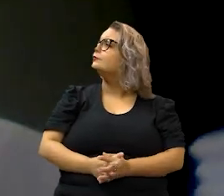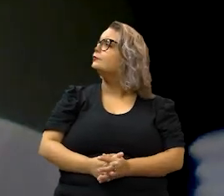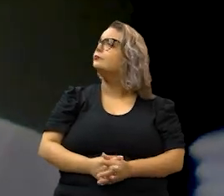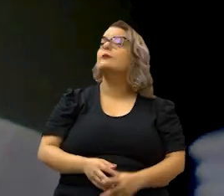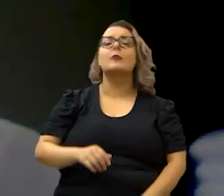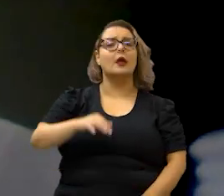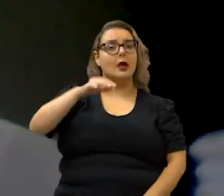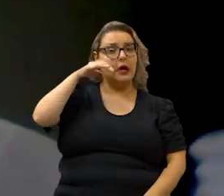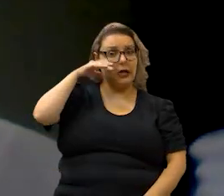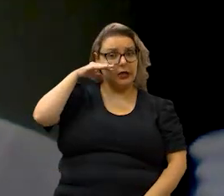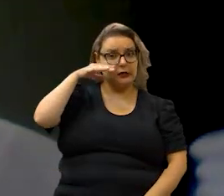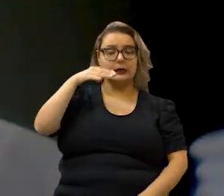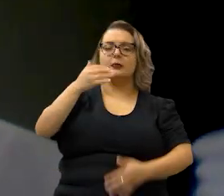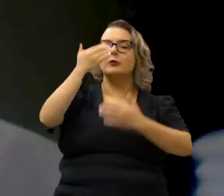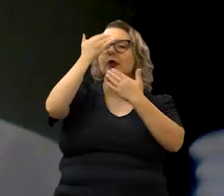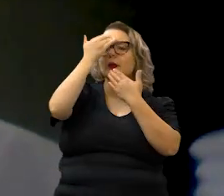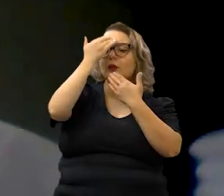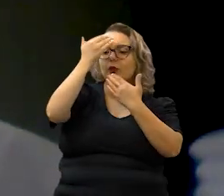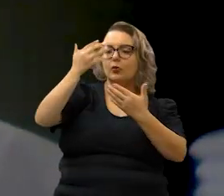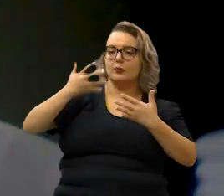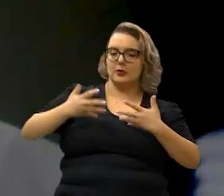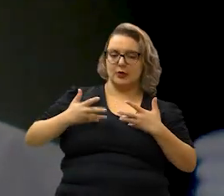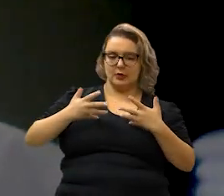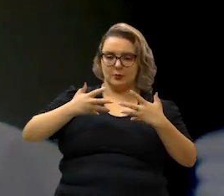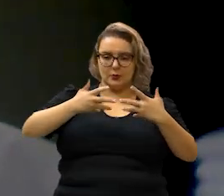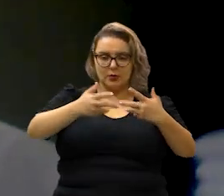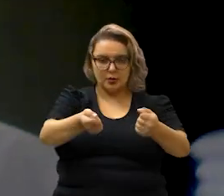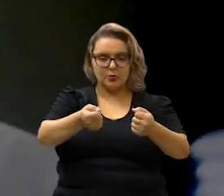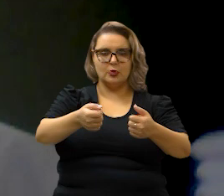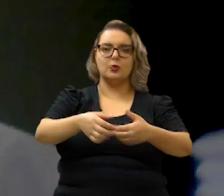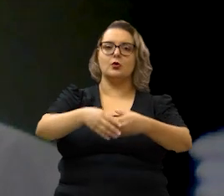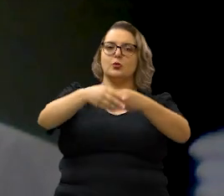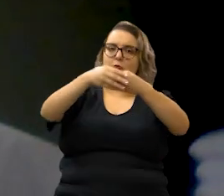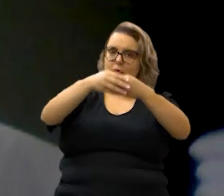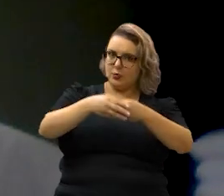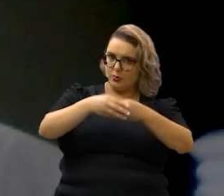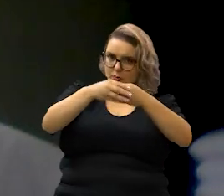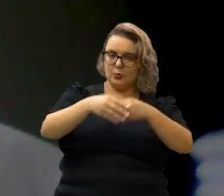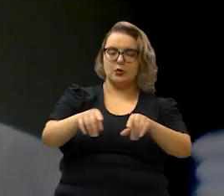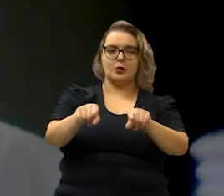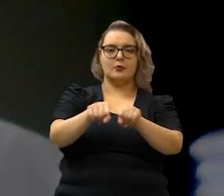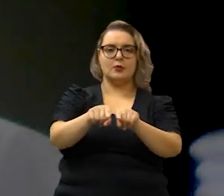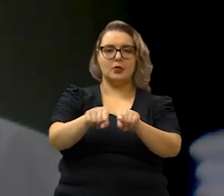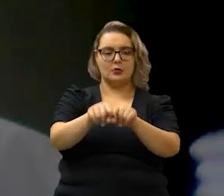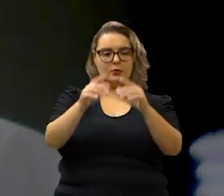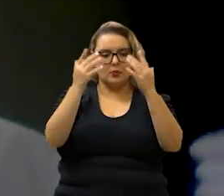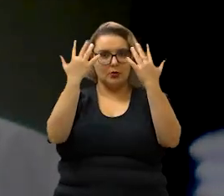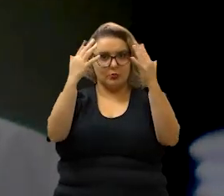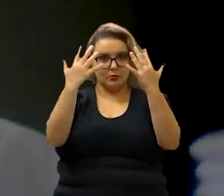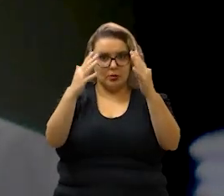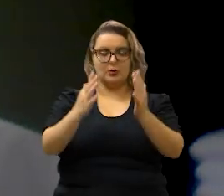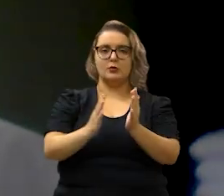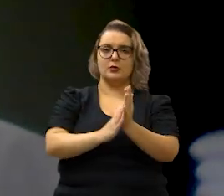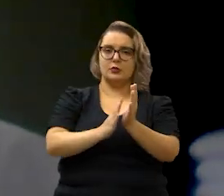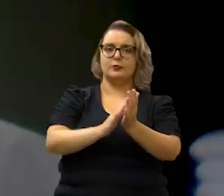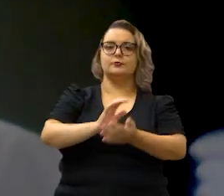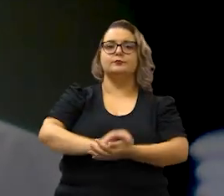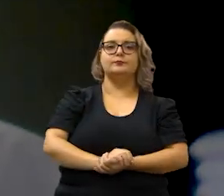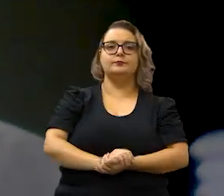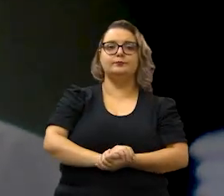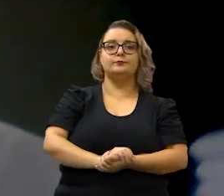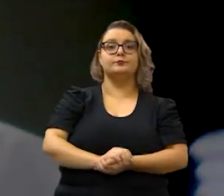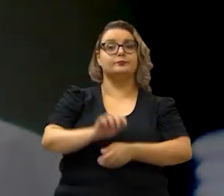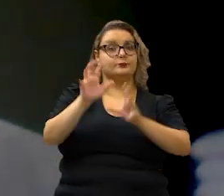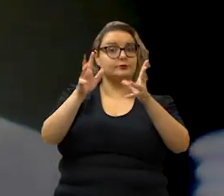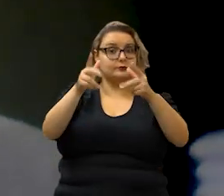Ana Paula, muito obrigado pelo convite e eu cumprimento ao mesmo tempo aos